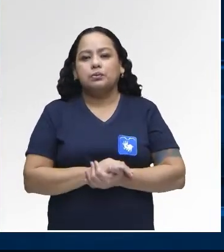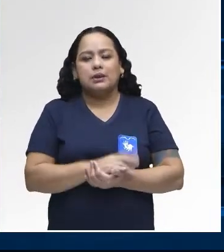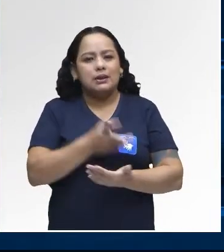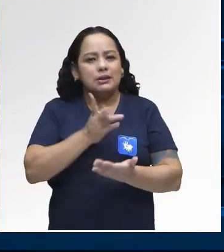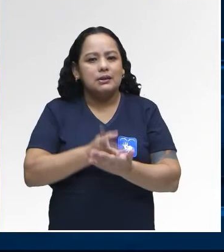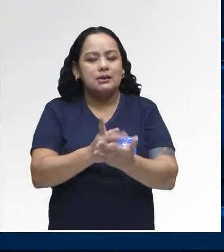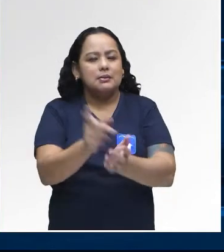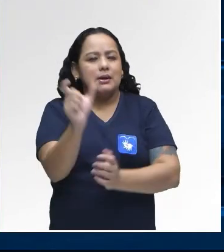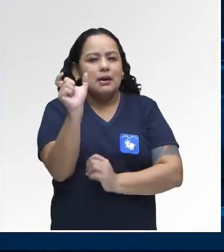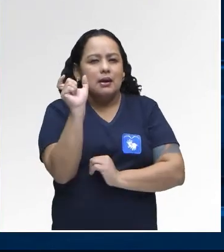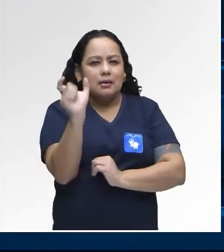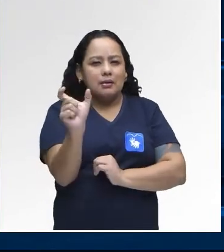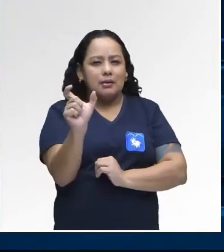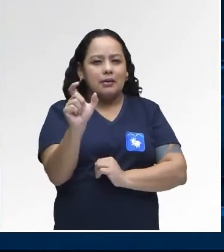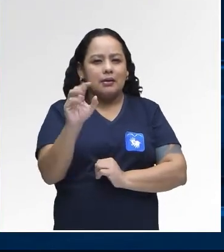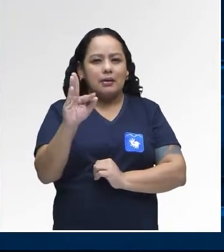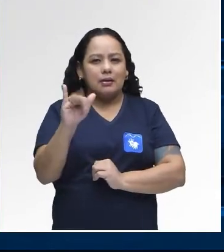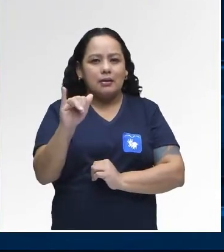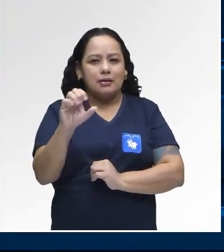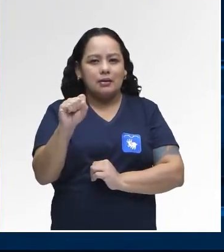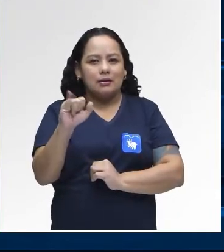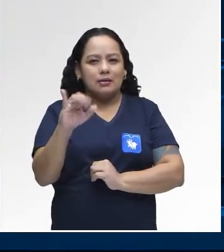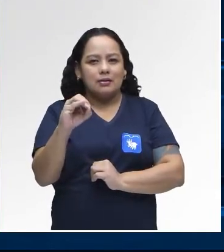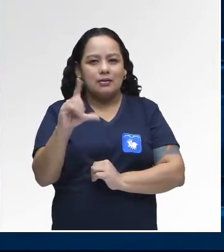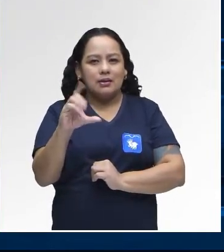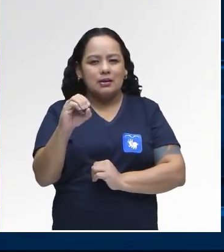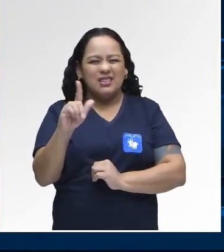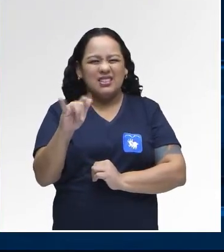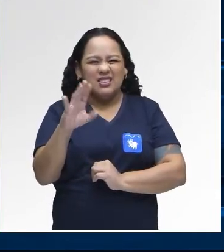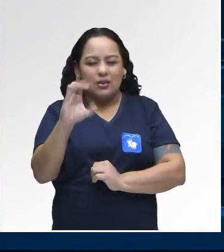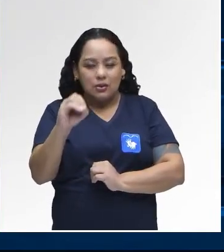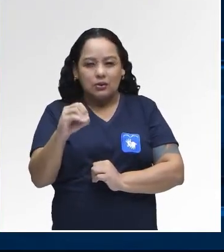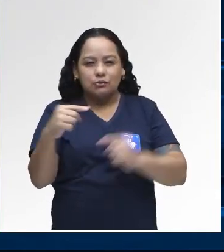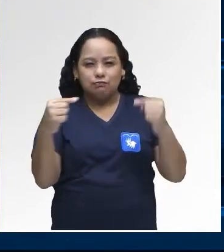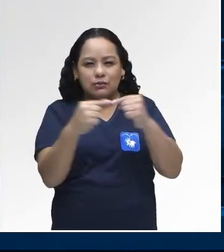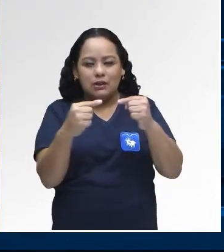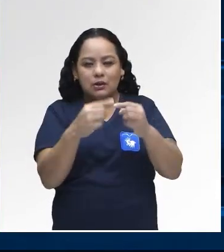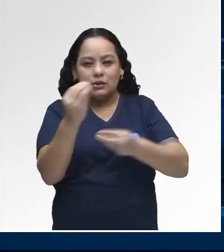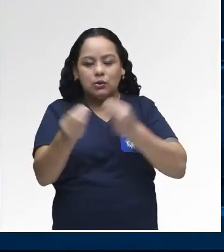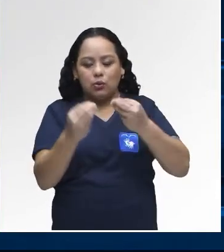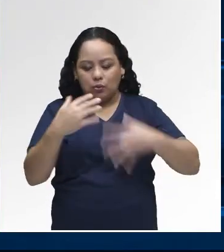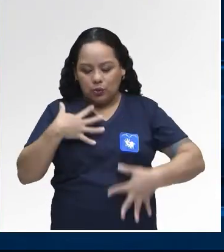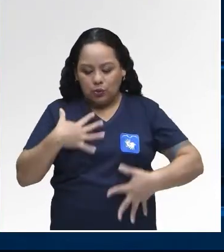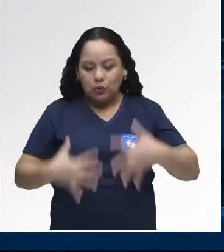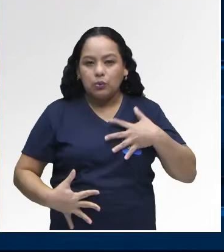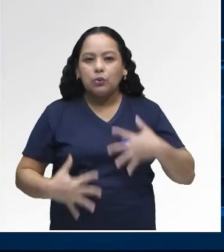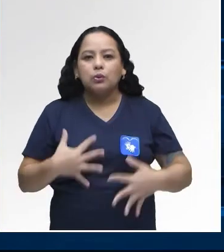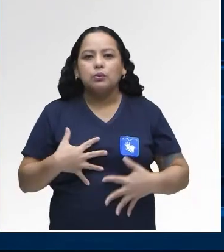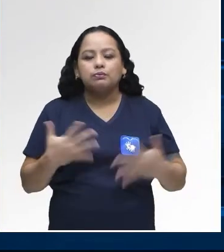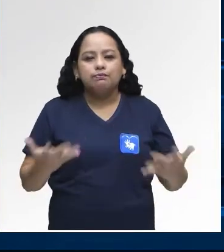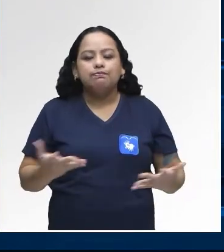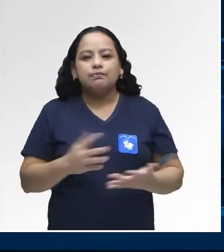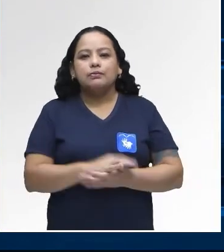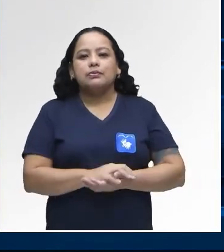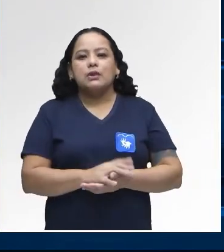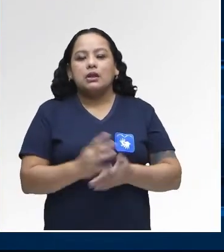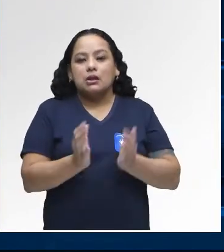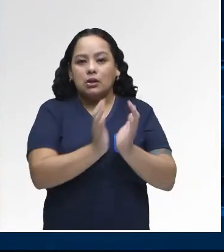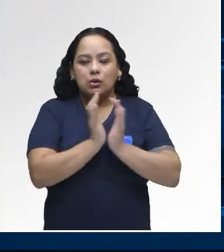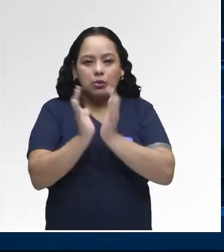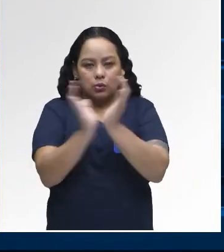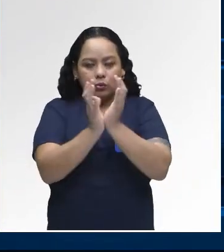essa palavrinha fisiológicos, está relacionado com o corpo, tá? Então, é um conjunto